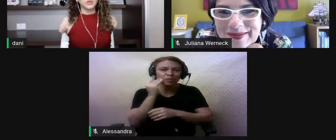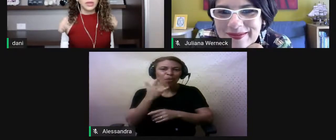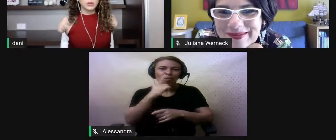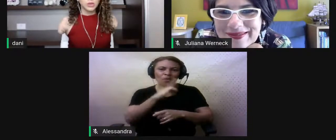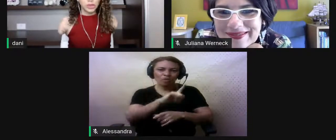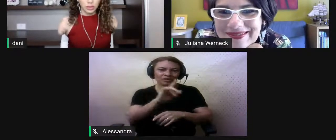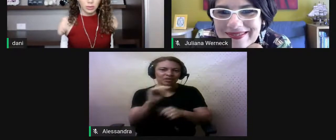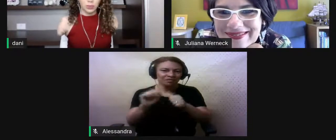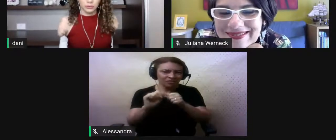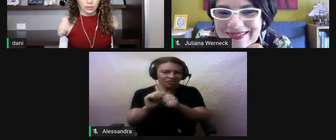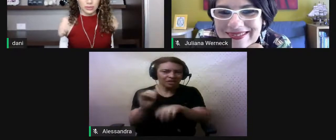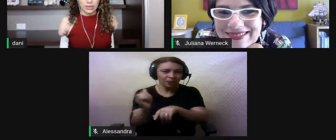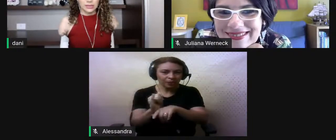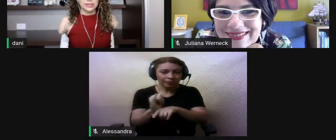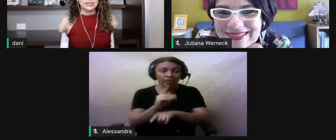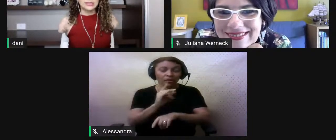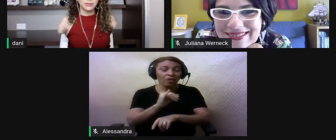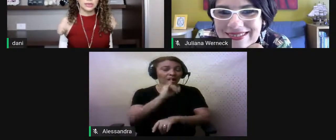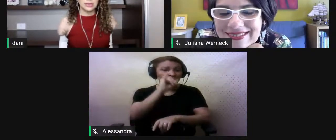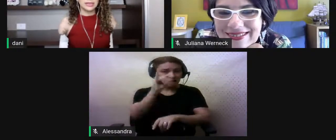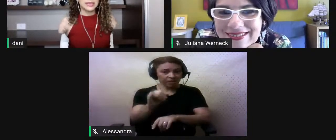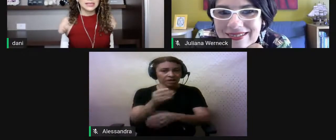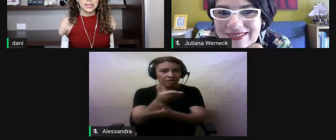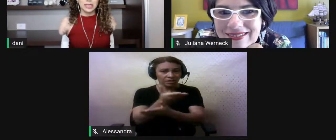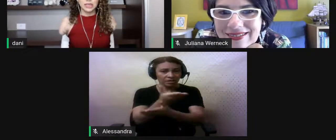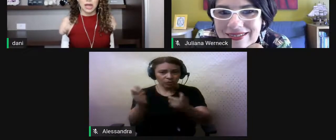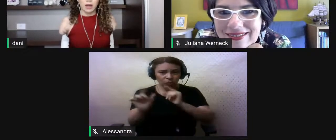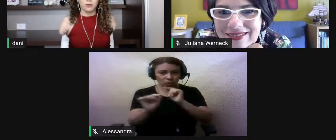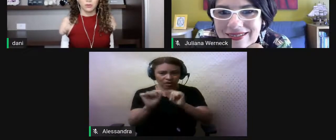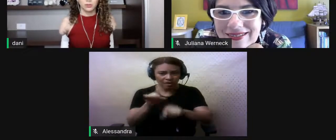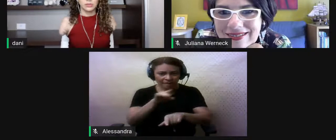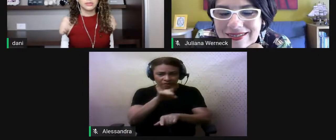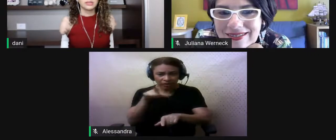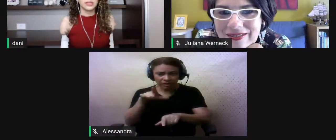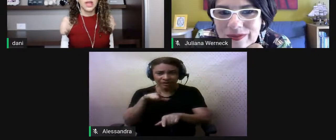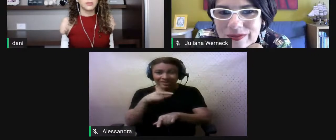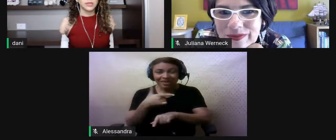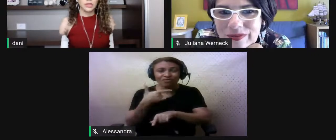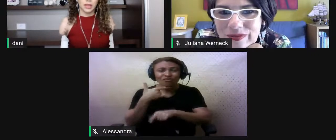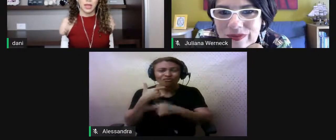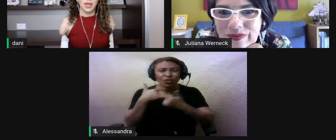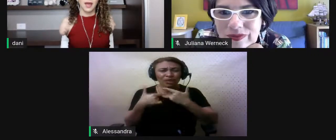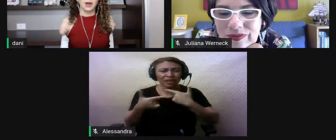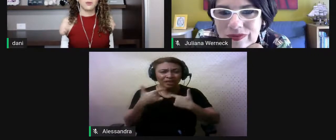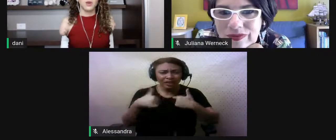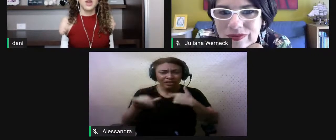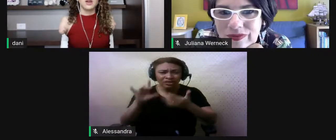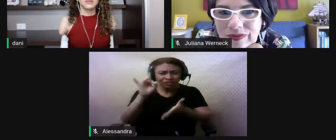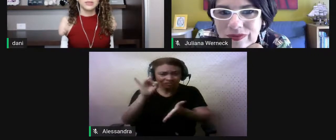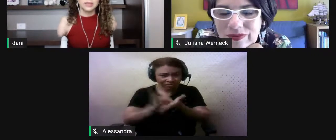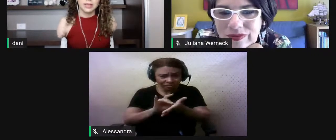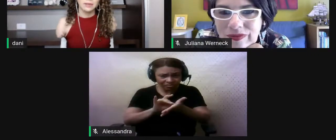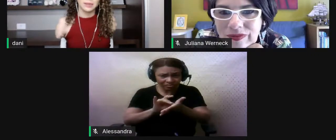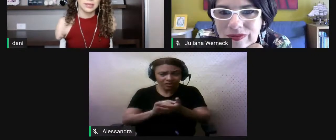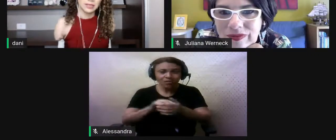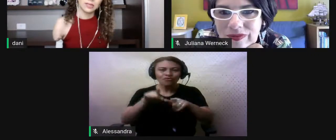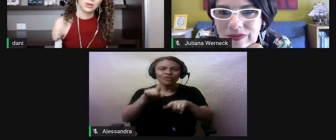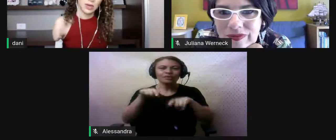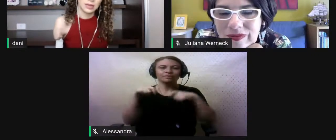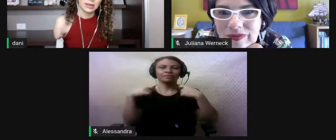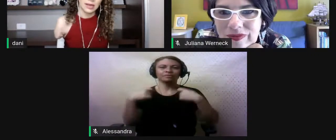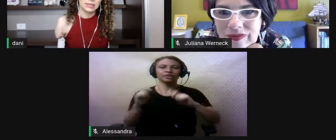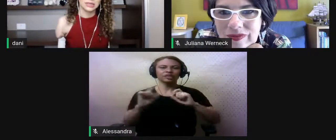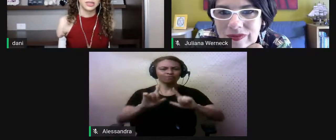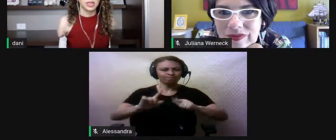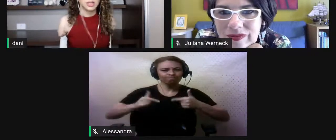Então, o que eu digo para vocês? Se você deseja algo, se você realmente quer algo, você precisa